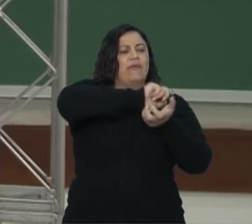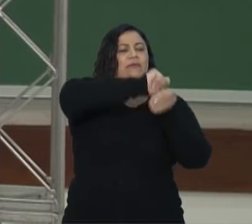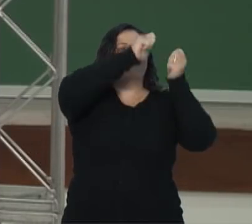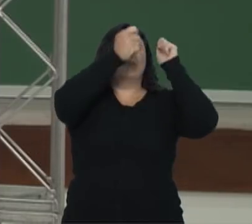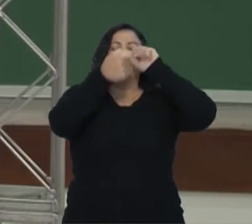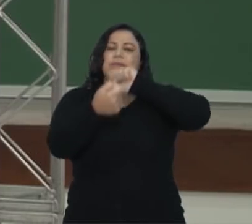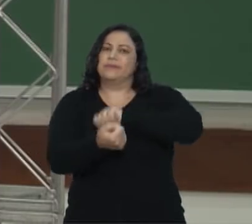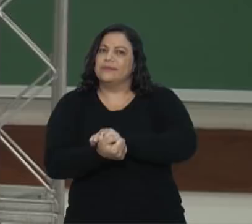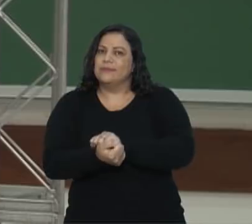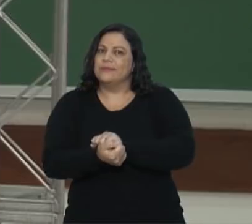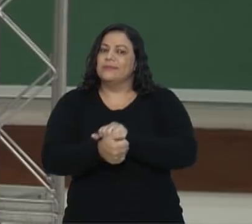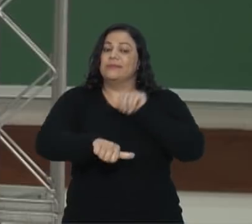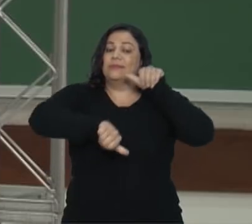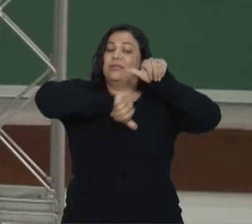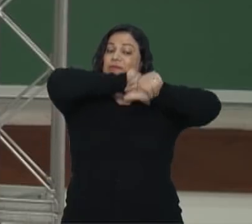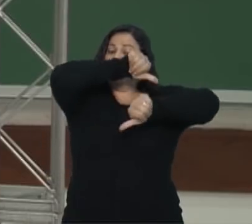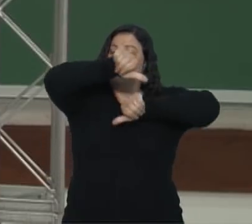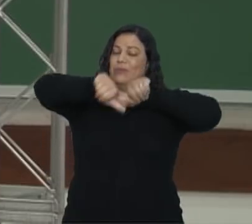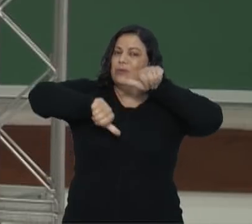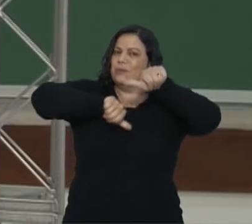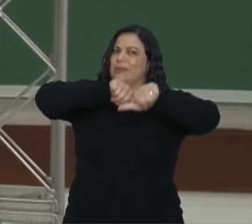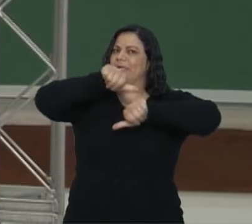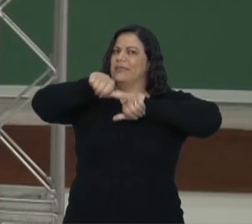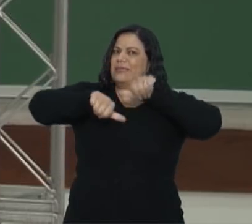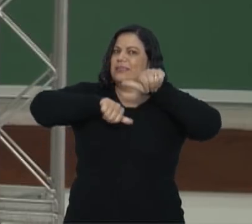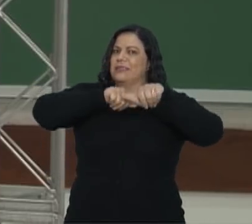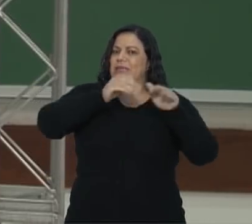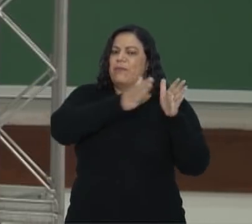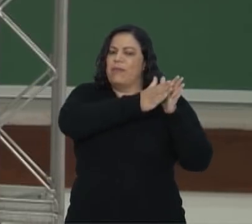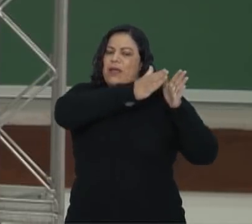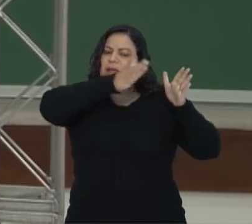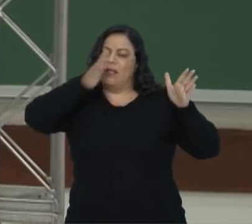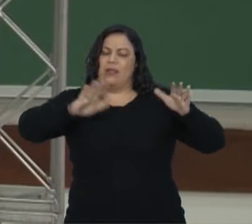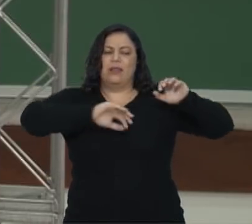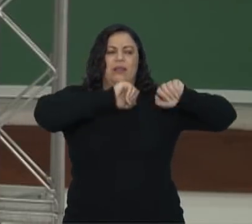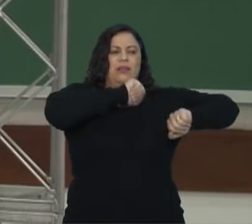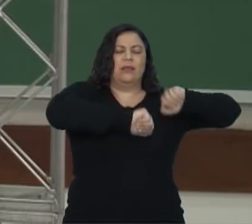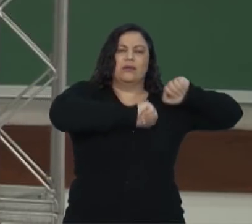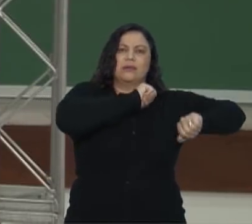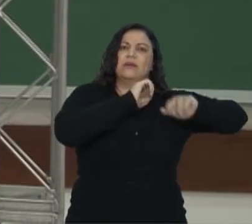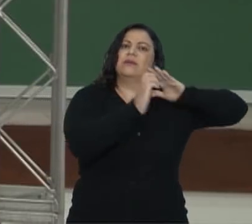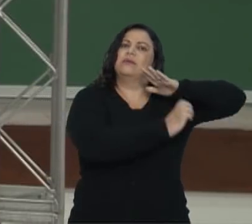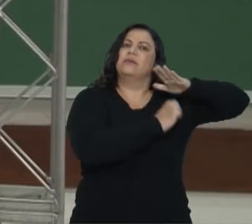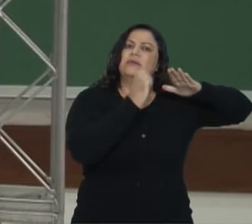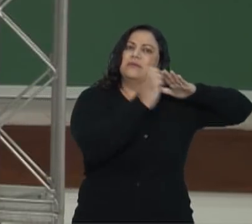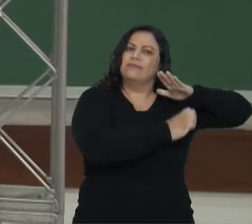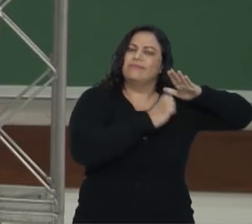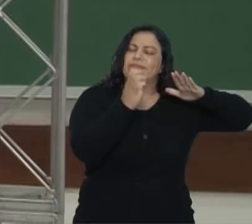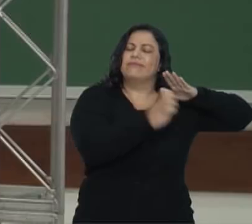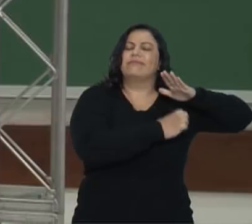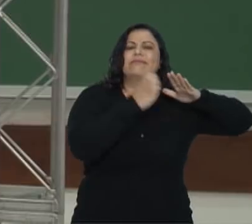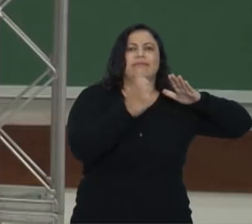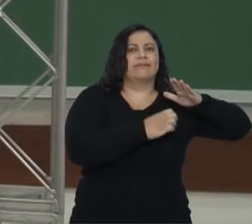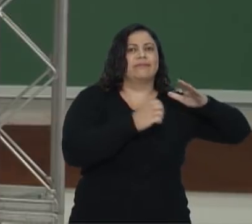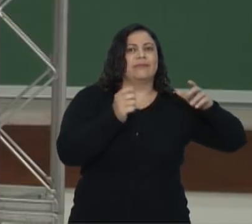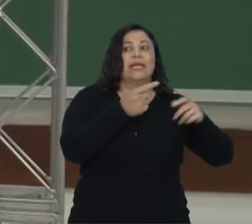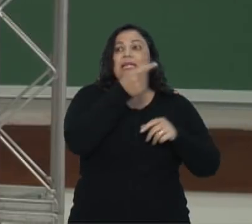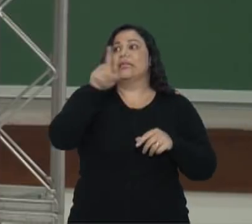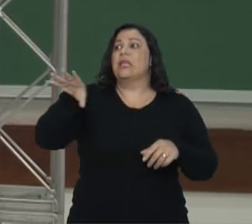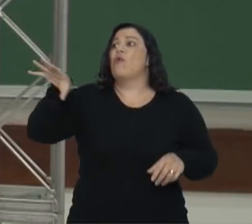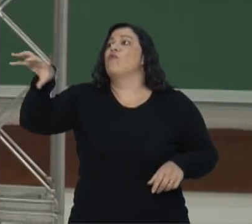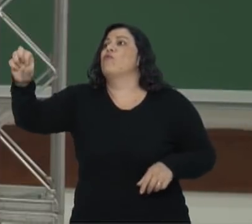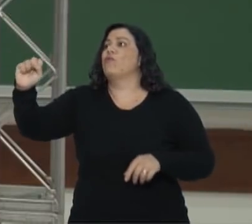uma transformação. Passou por uma indústria, passou por uma fábrica, não é fui lá